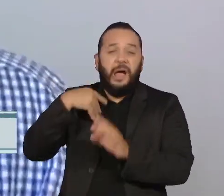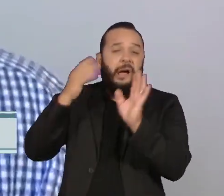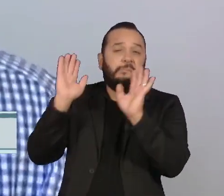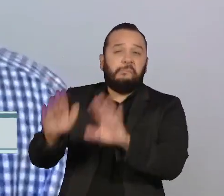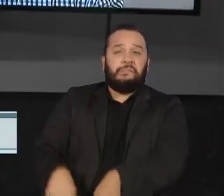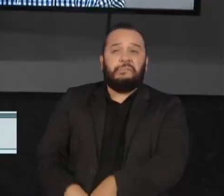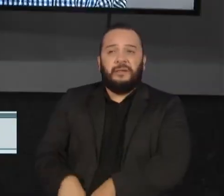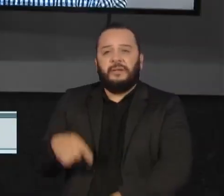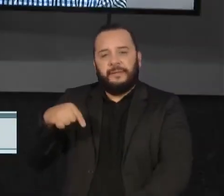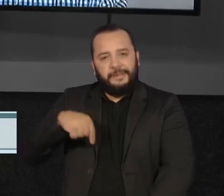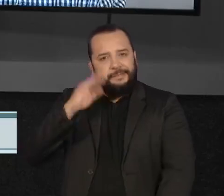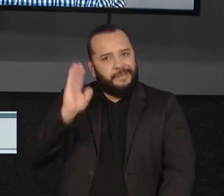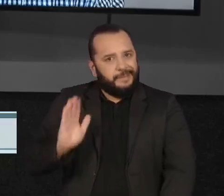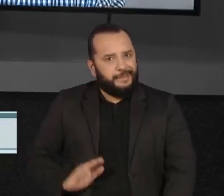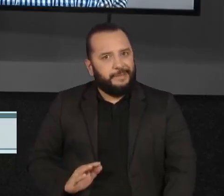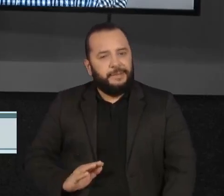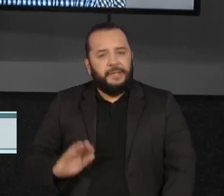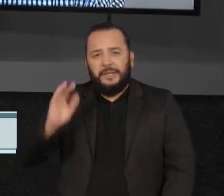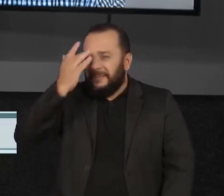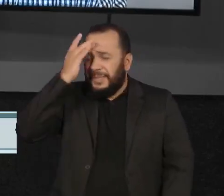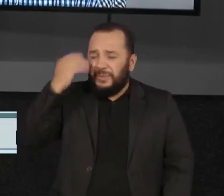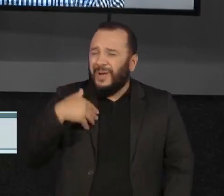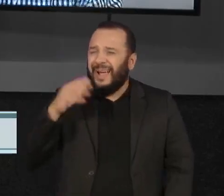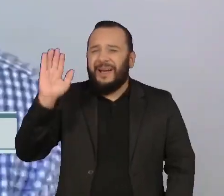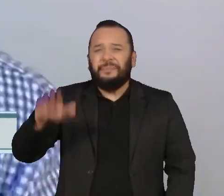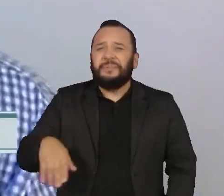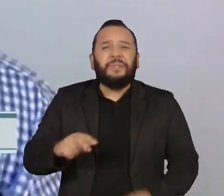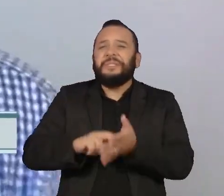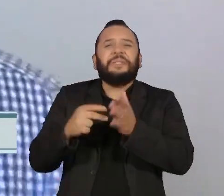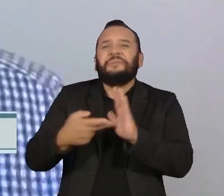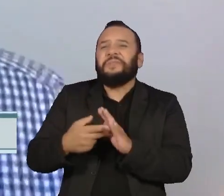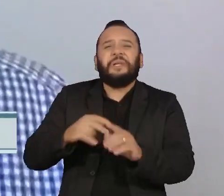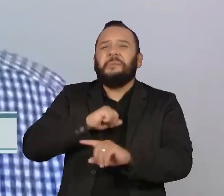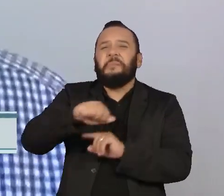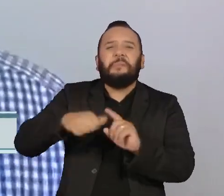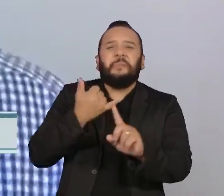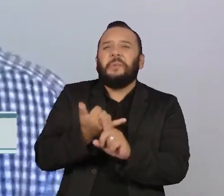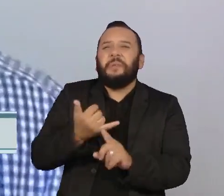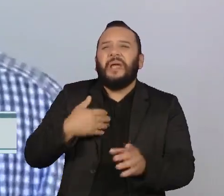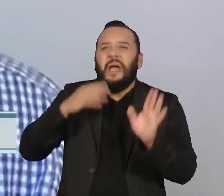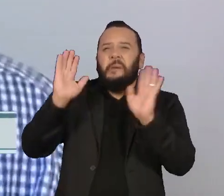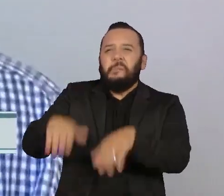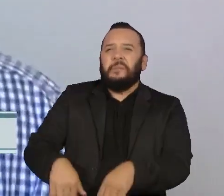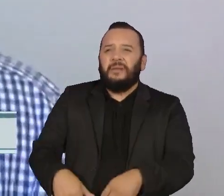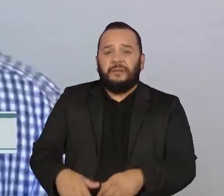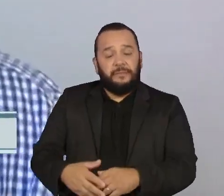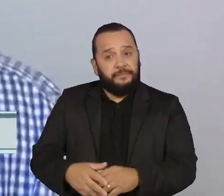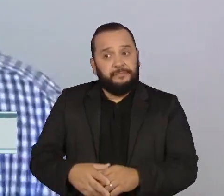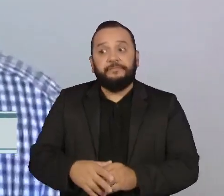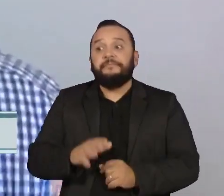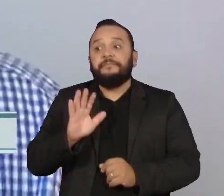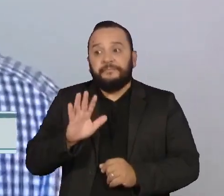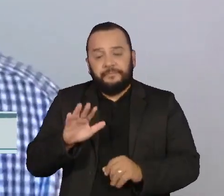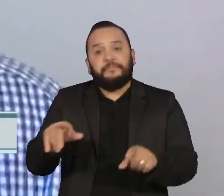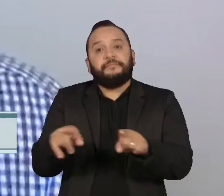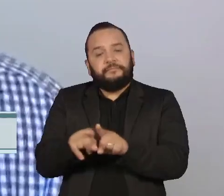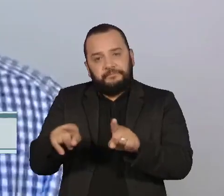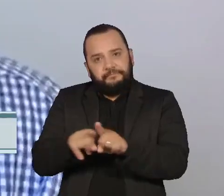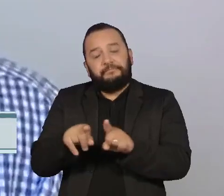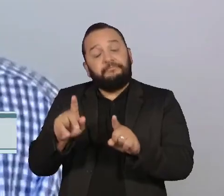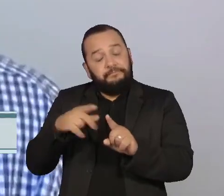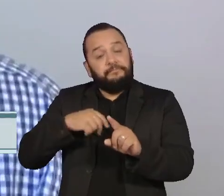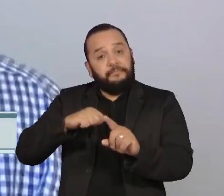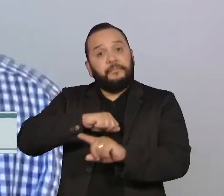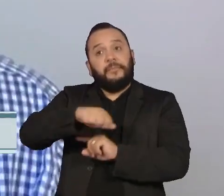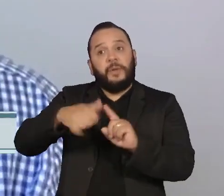frequência que muita gente perdeu a clareza conceitual. Em primeiro lugar, assim, pensando em bullying, a gente tem que entender que é uma forma de